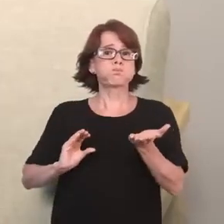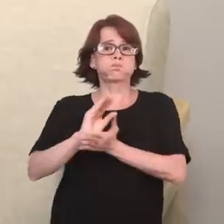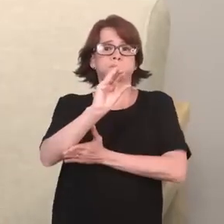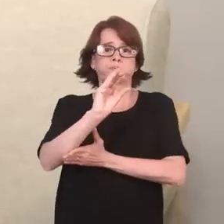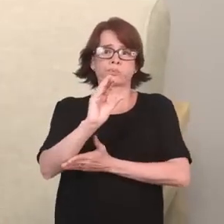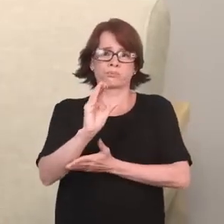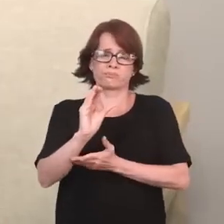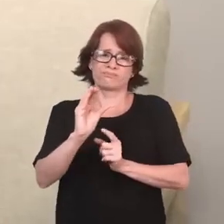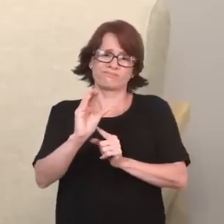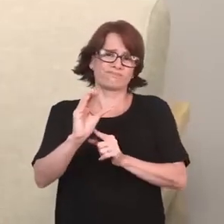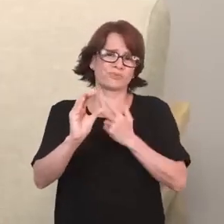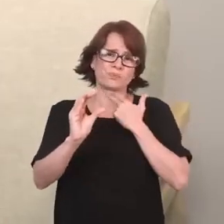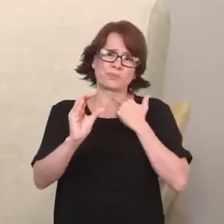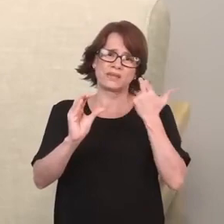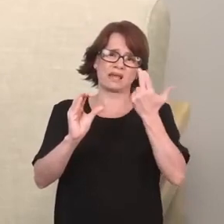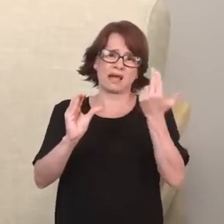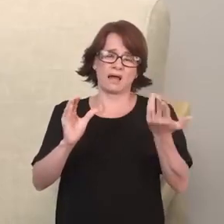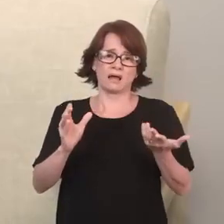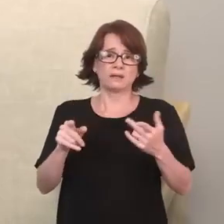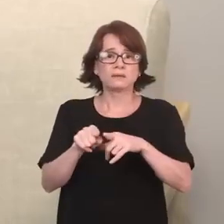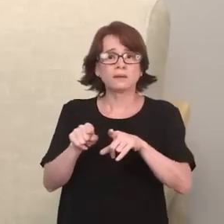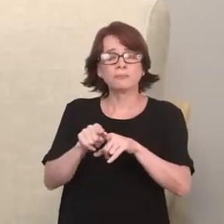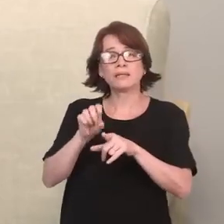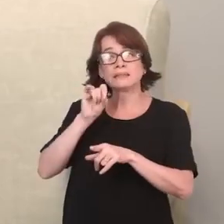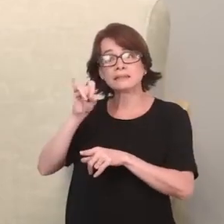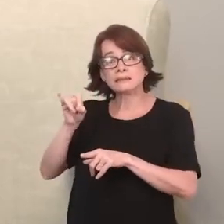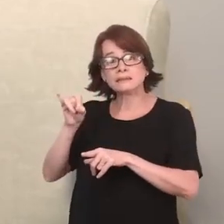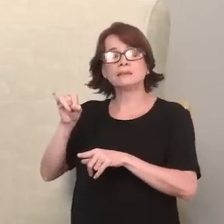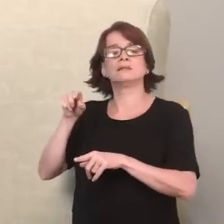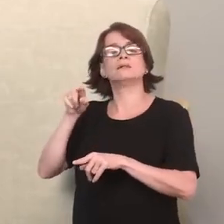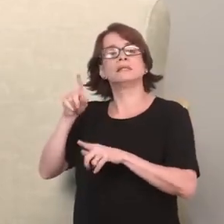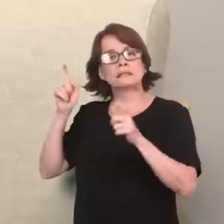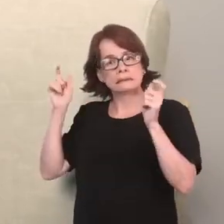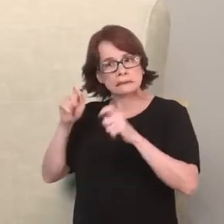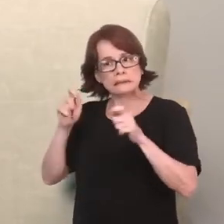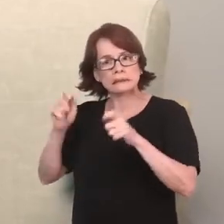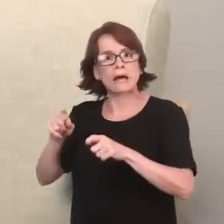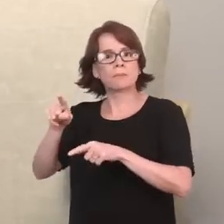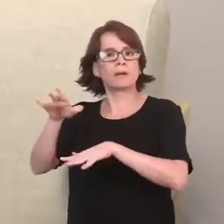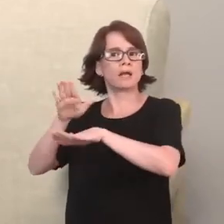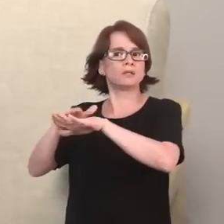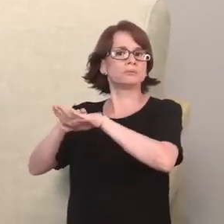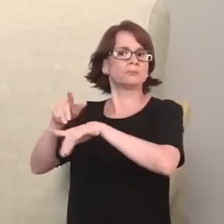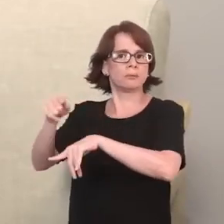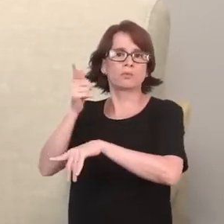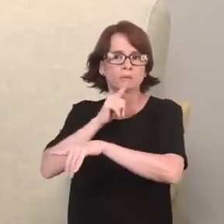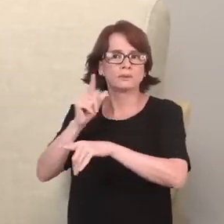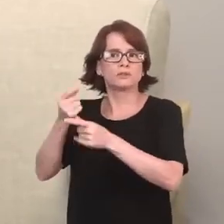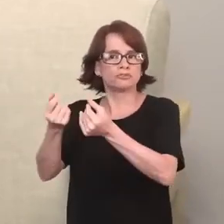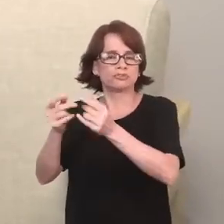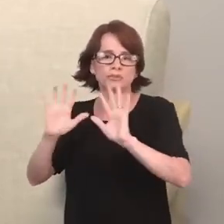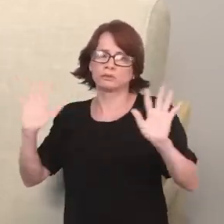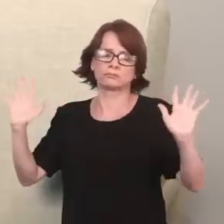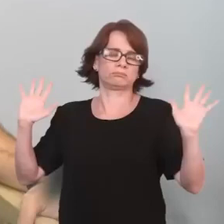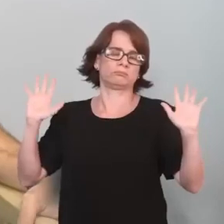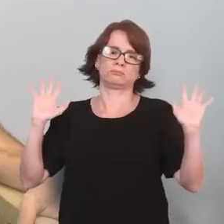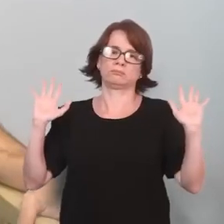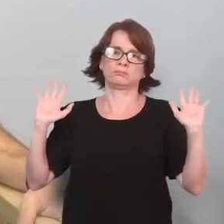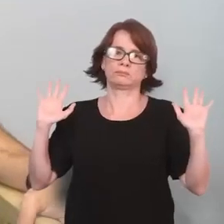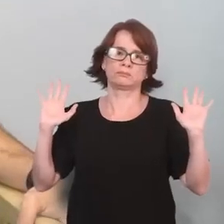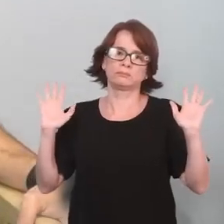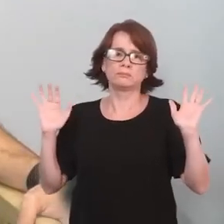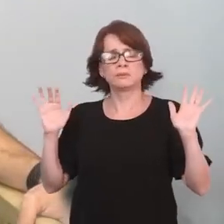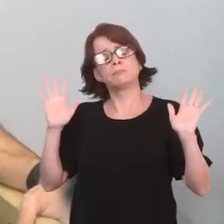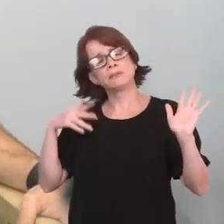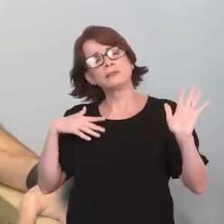próprias pernas. Entendeu? Então, não vou dizer assim, sou totalmente contra, não, porque é dinheiro para cultura, mas tem que ser com moderação.